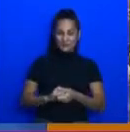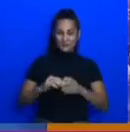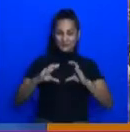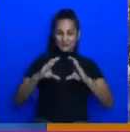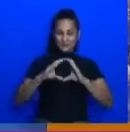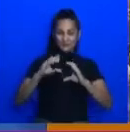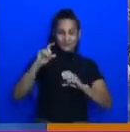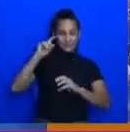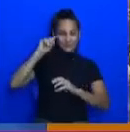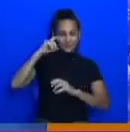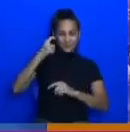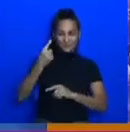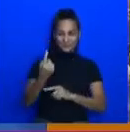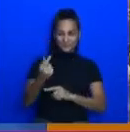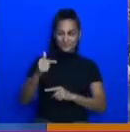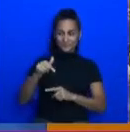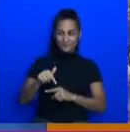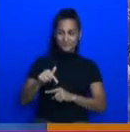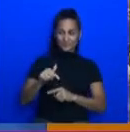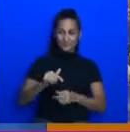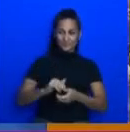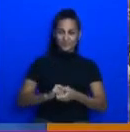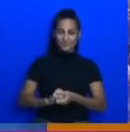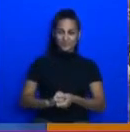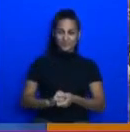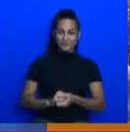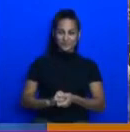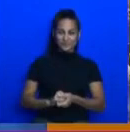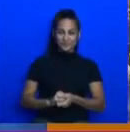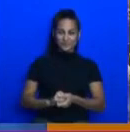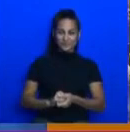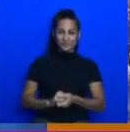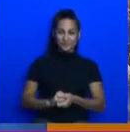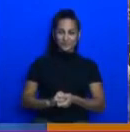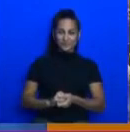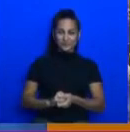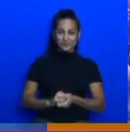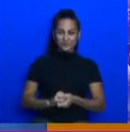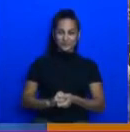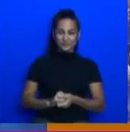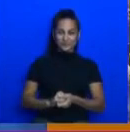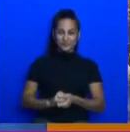Bola preta 17, preta número 17.